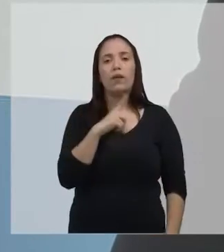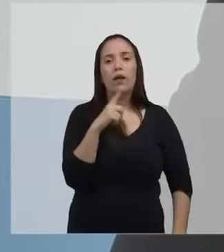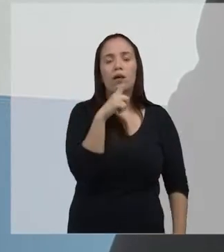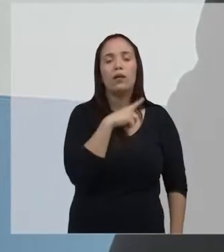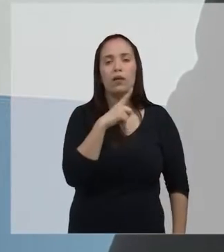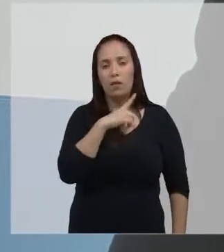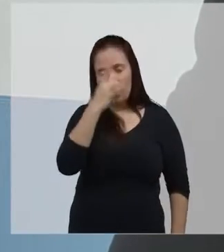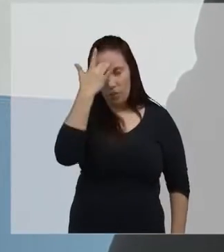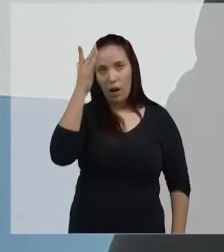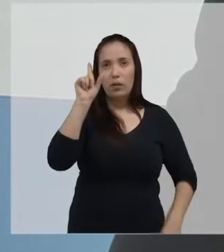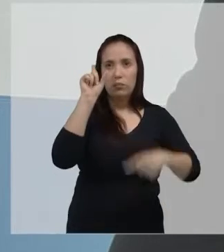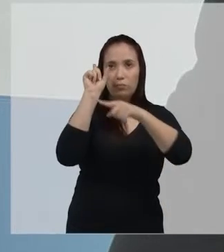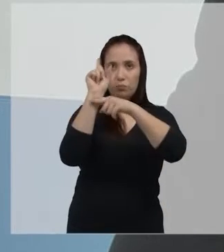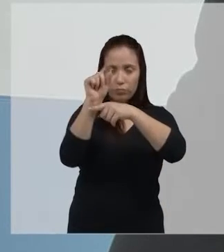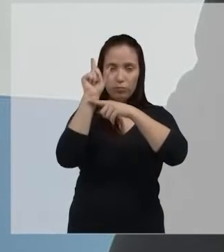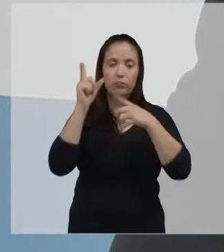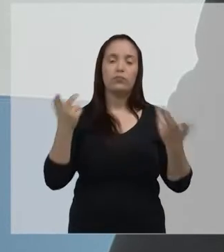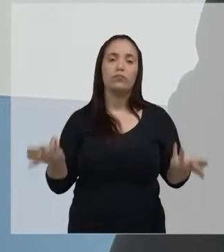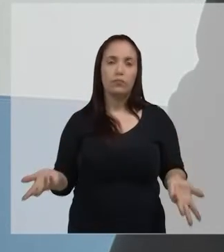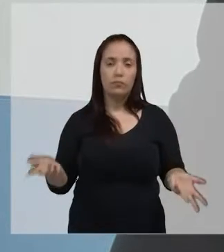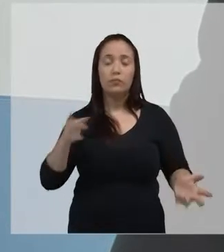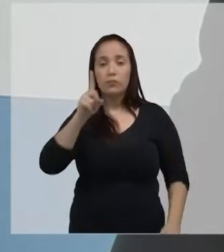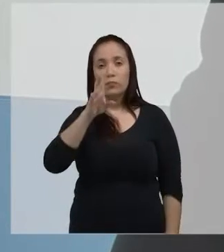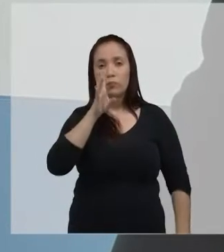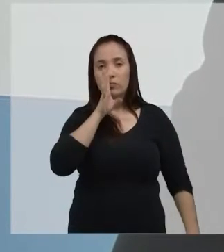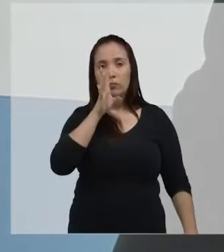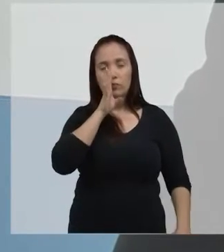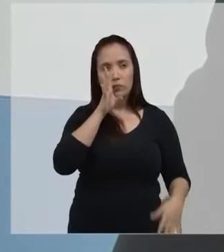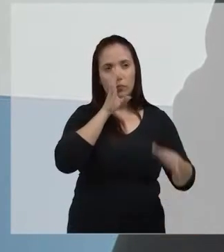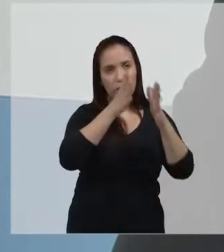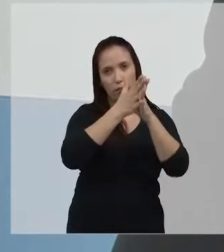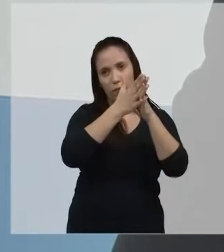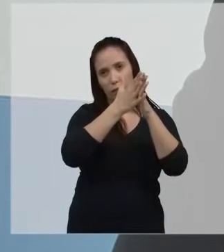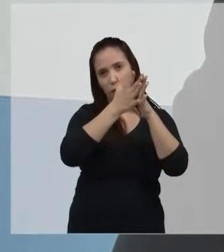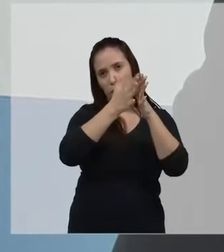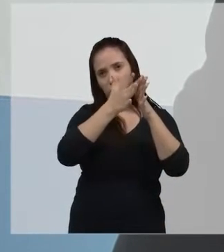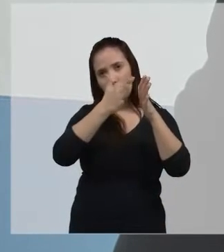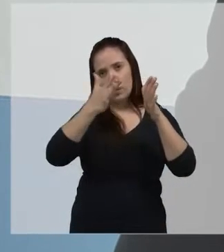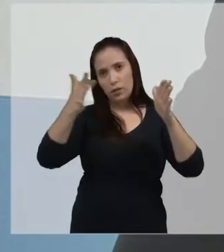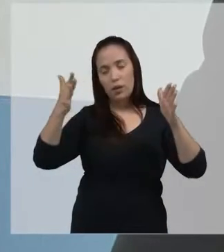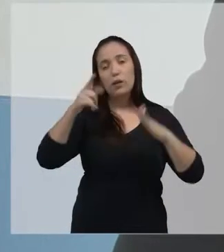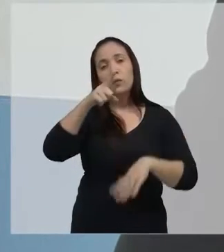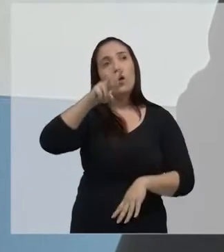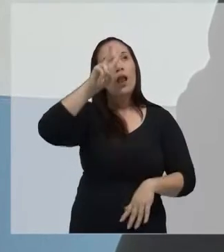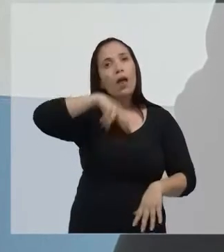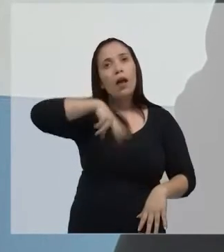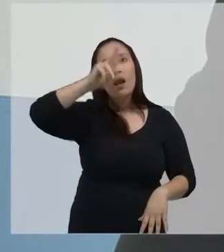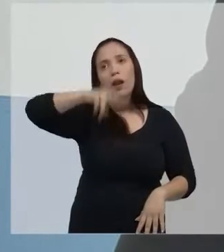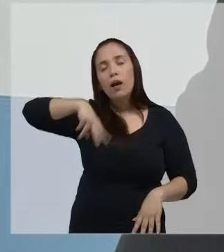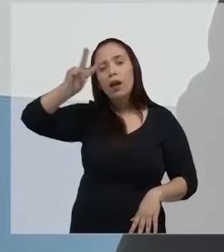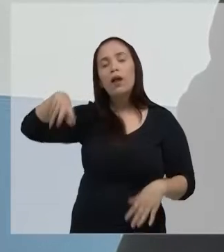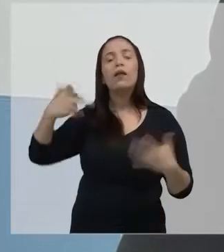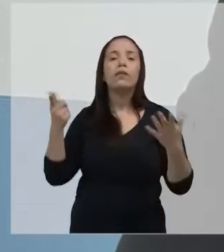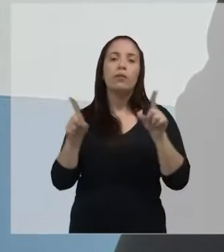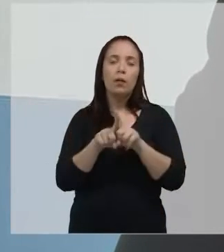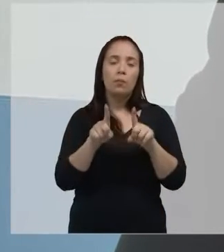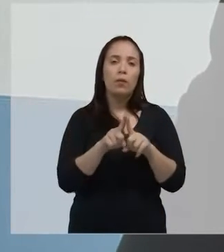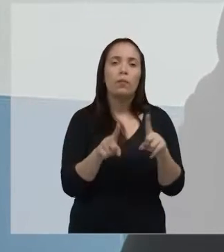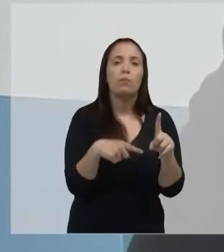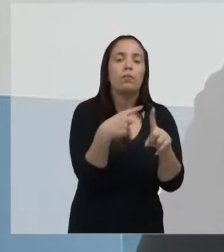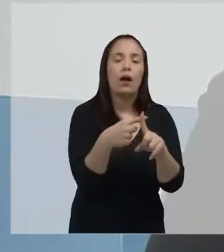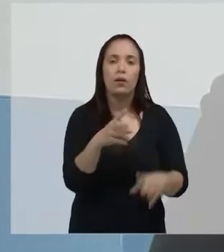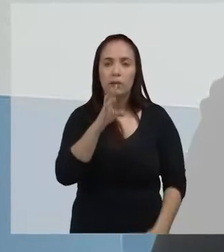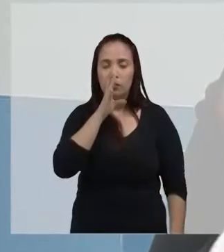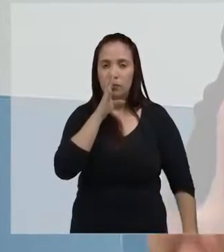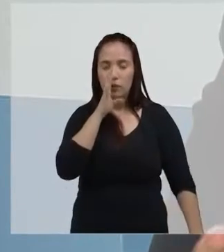nosso. E você não só assiste, você lê o que a gente comenta aqui, como você